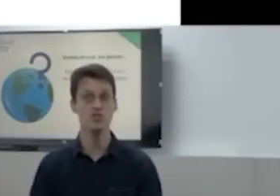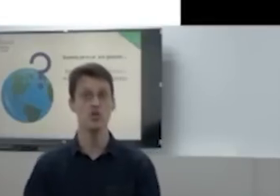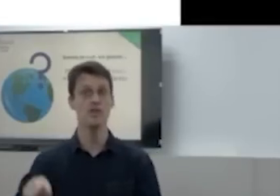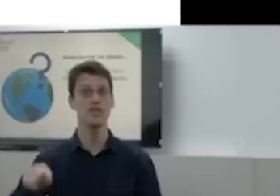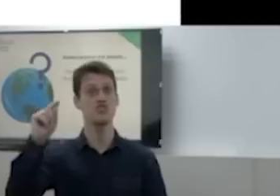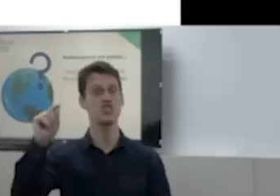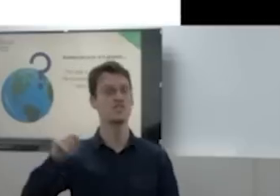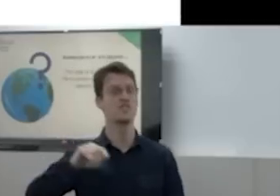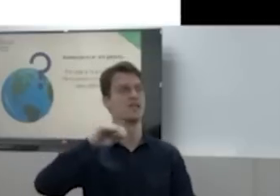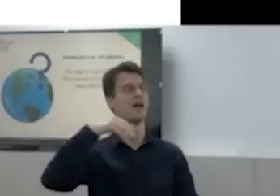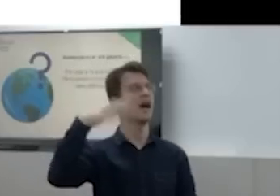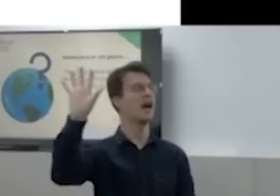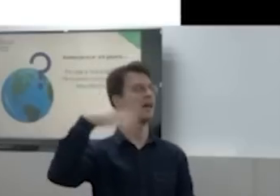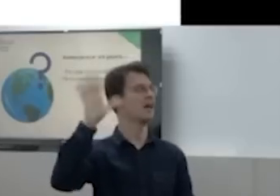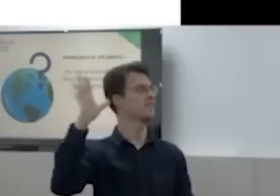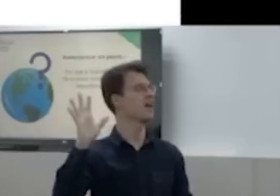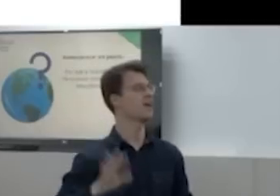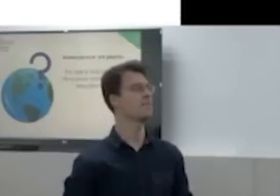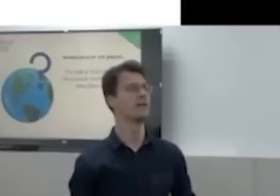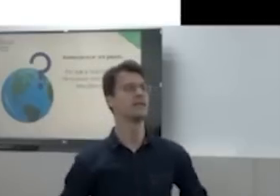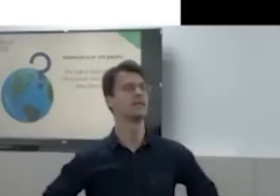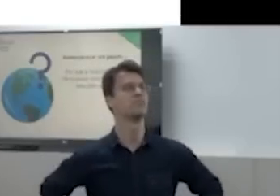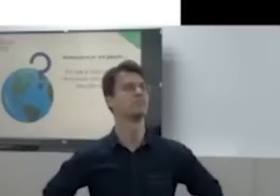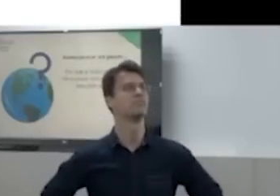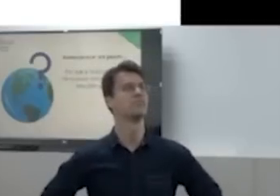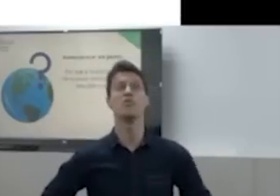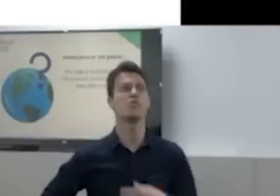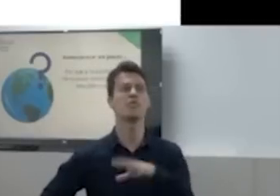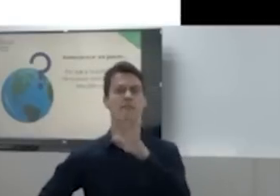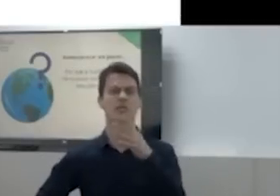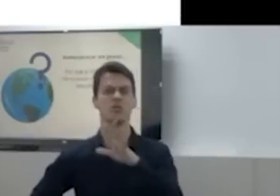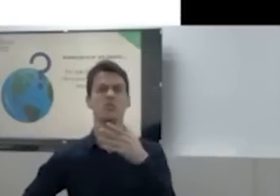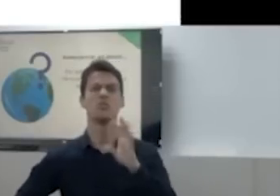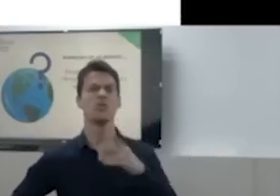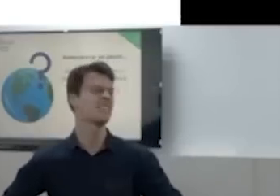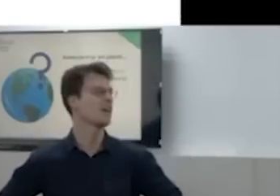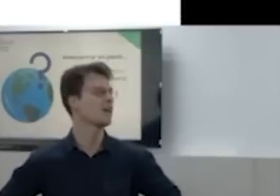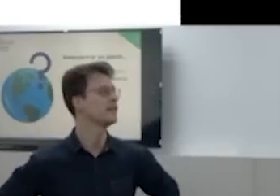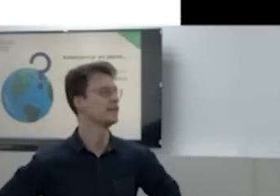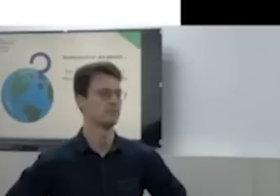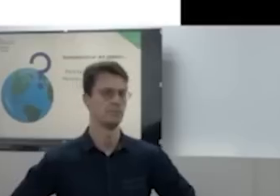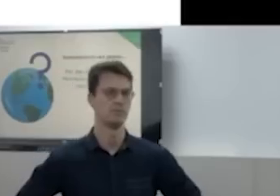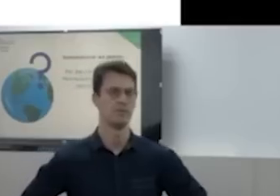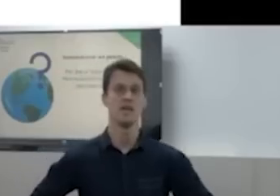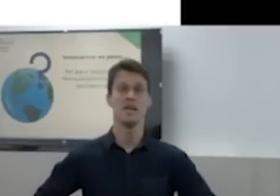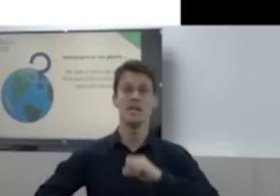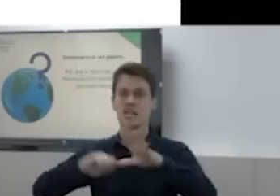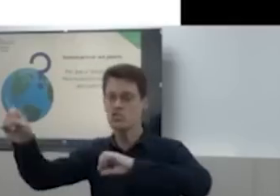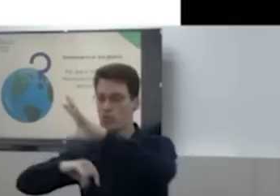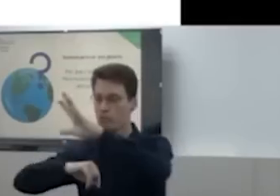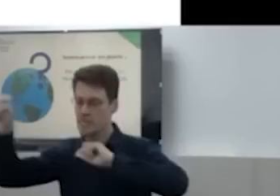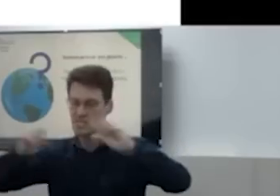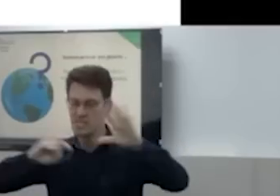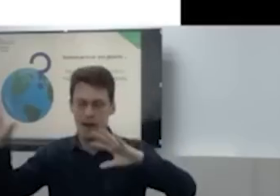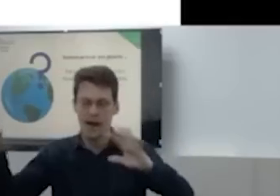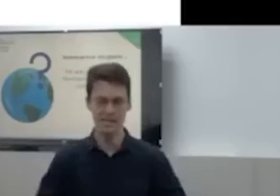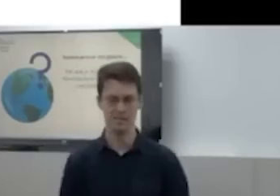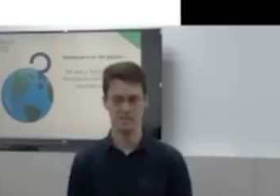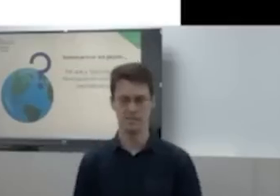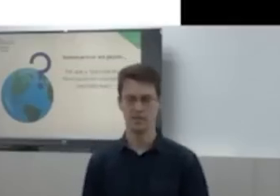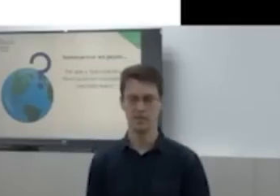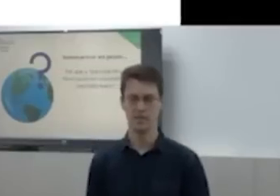sem informações, diz: a Terra é plana. Vamos contar para todo mundo? A Terra é plana. E